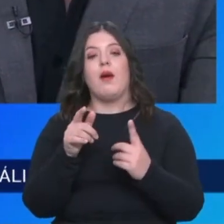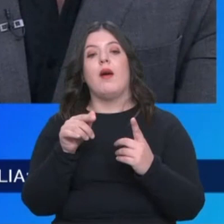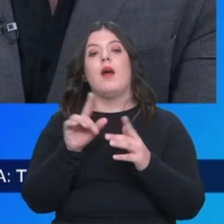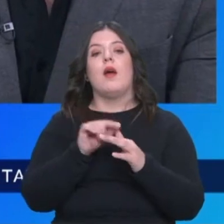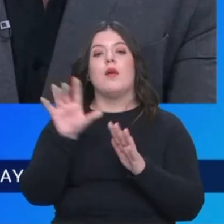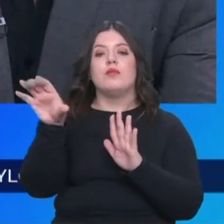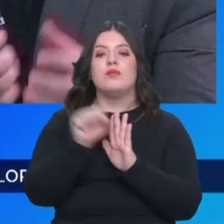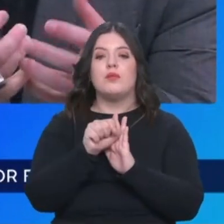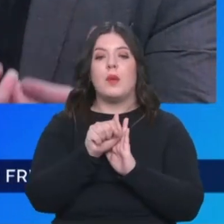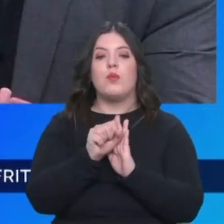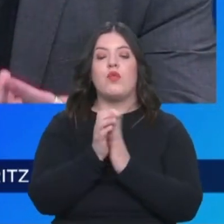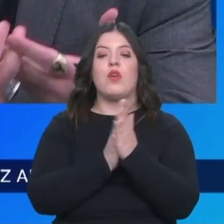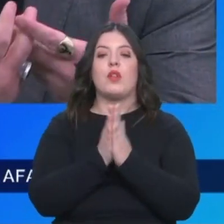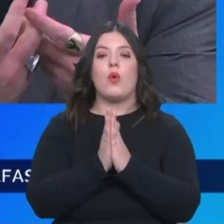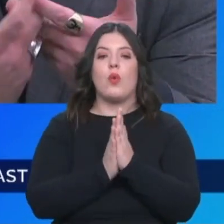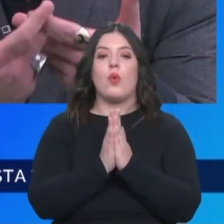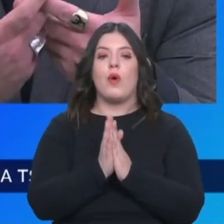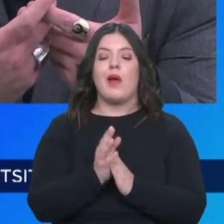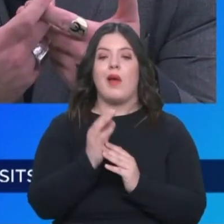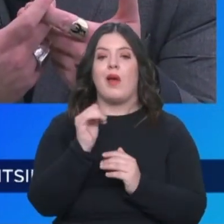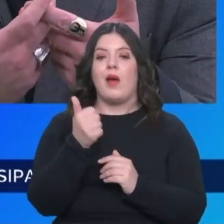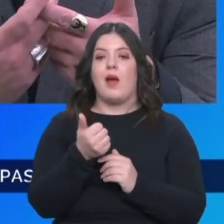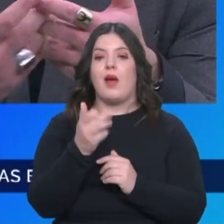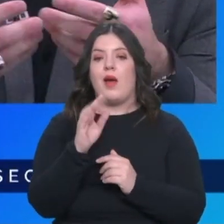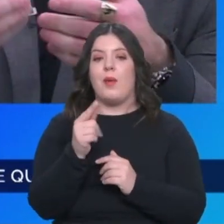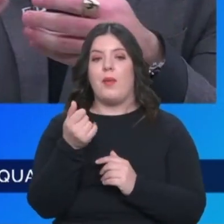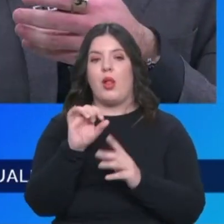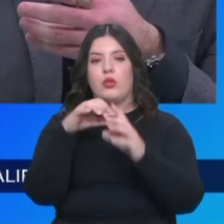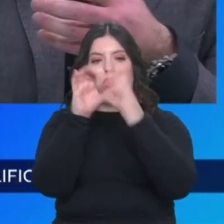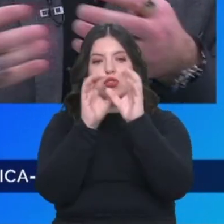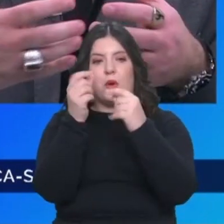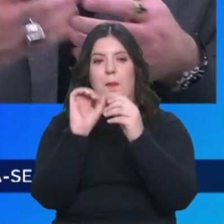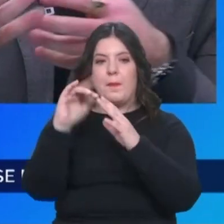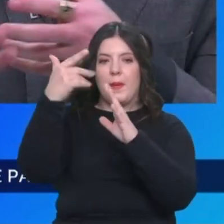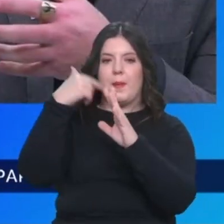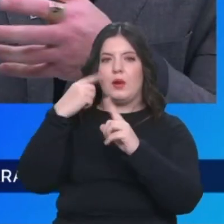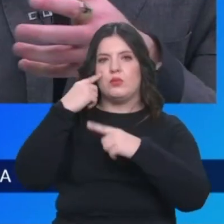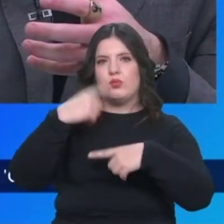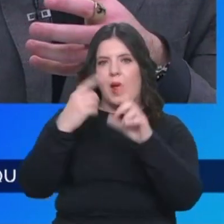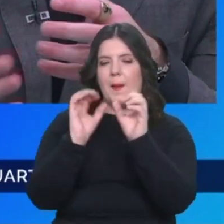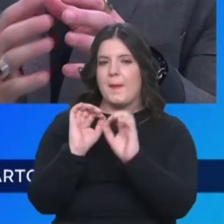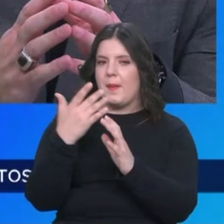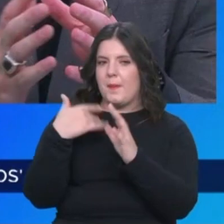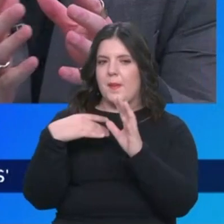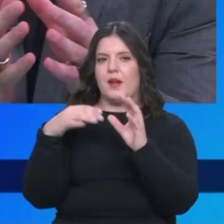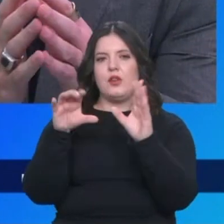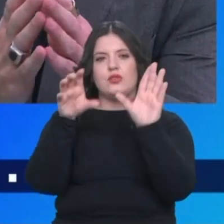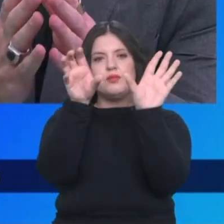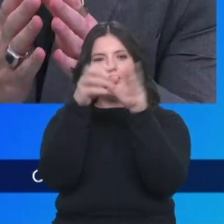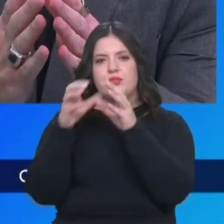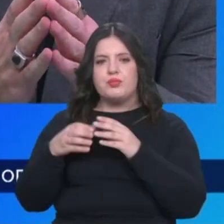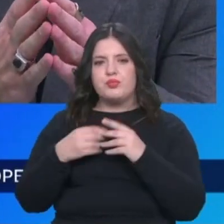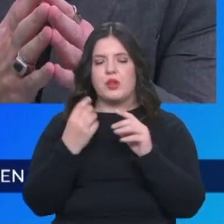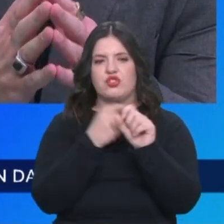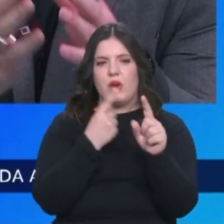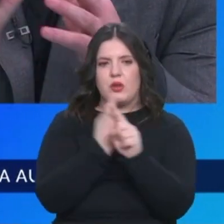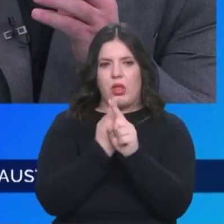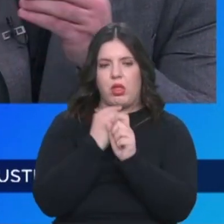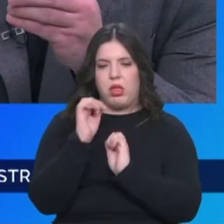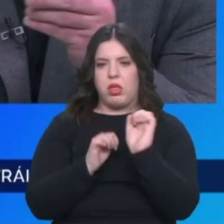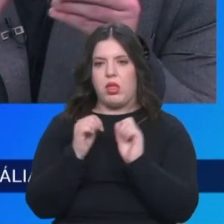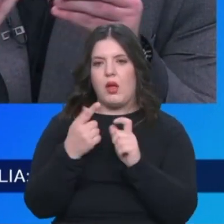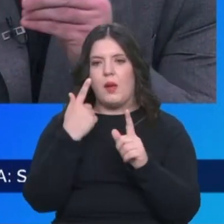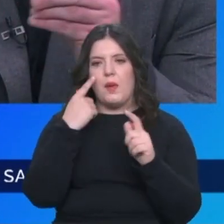pelo Hubble. O Hubble foi o nosso primeiro grande telescópio a mostrar-nos as primeiras galáxias. Só que o Hubble funciona no comprimento de onda